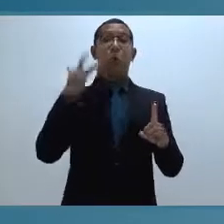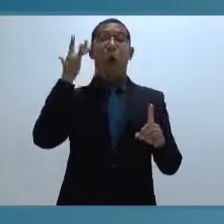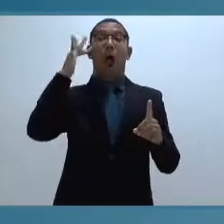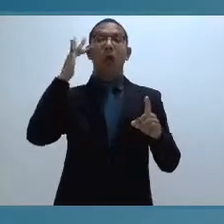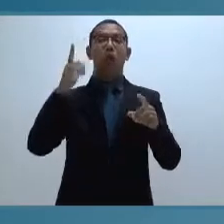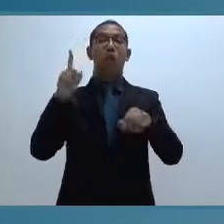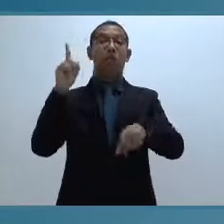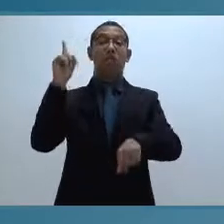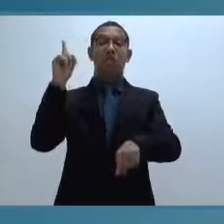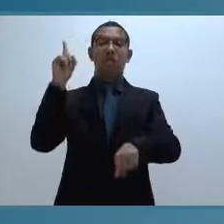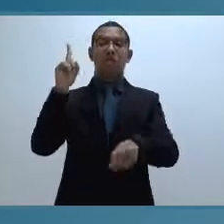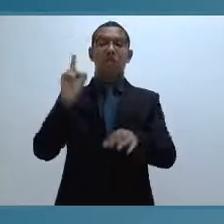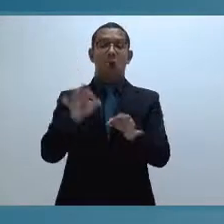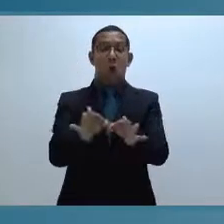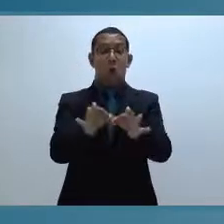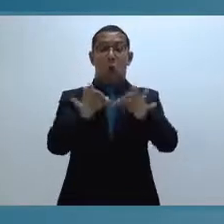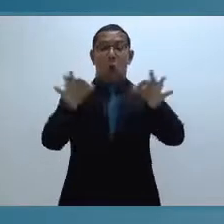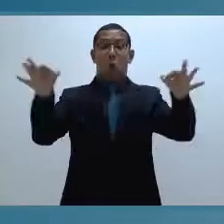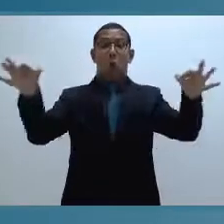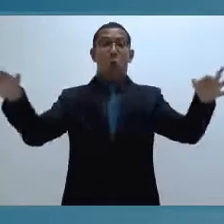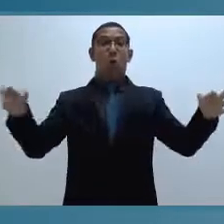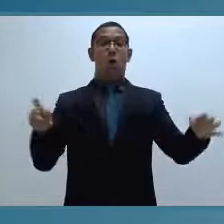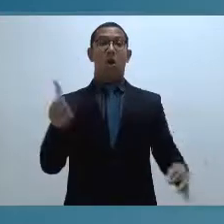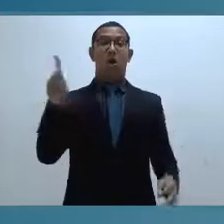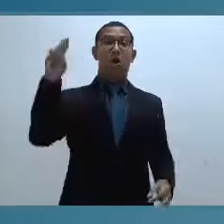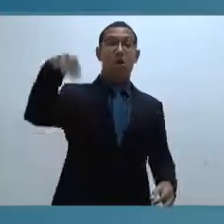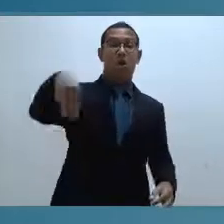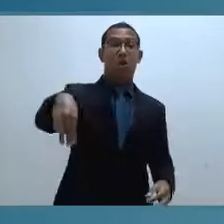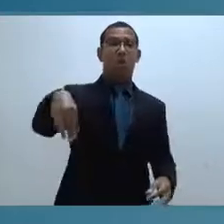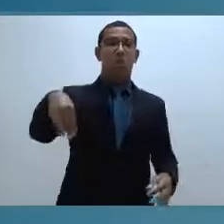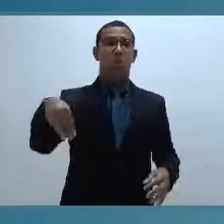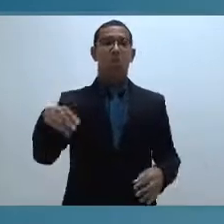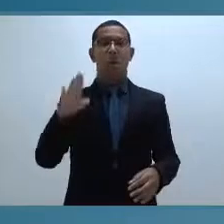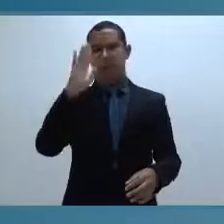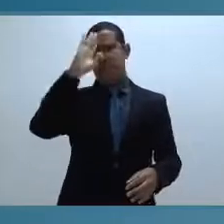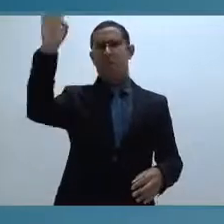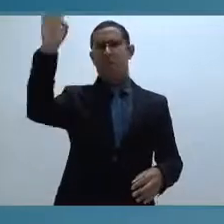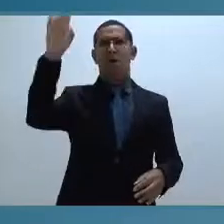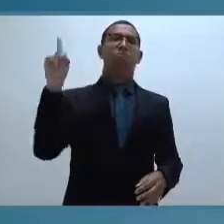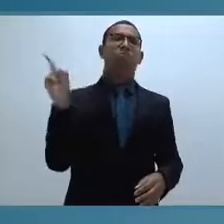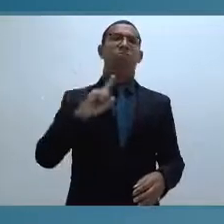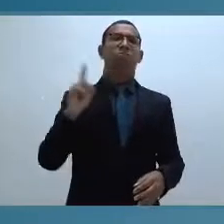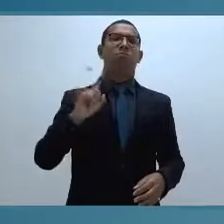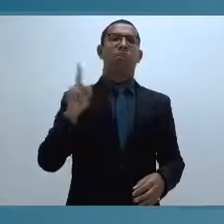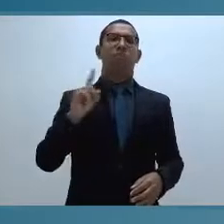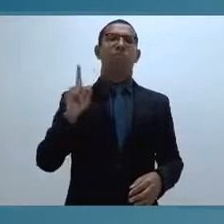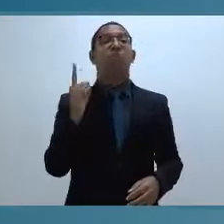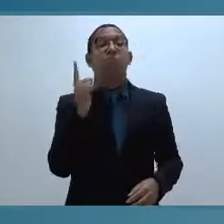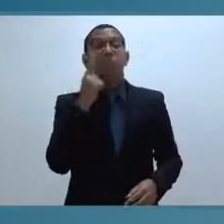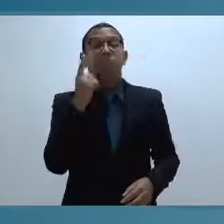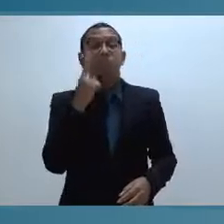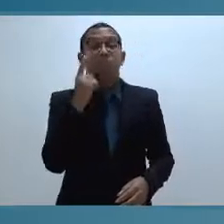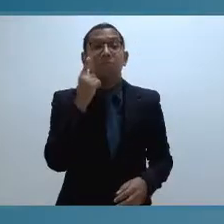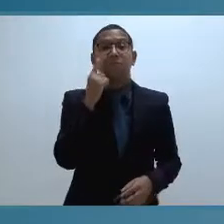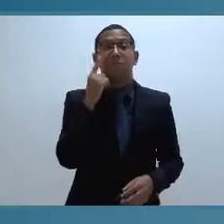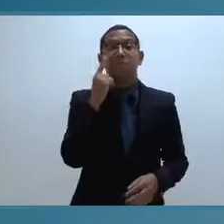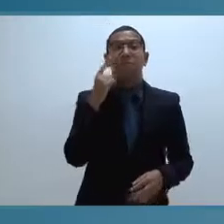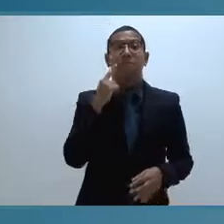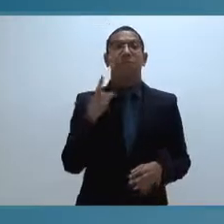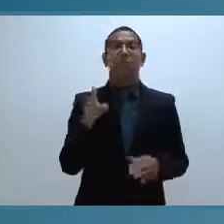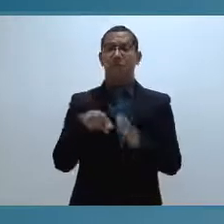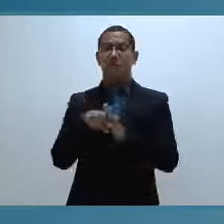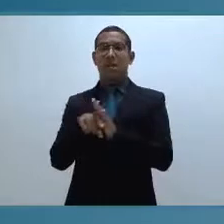própria resolução fala em excepcionalidade do Brasil. O Brasil só vive a distância.